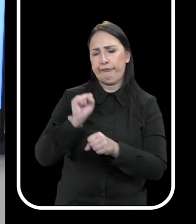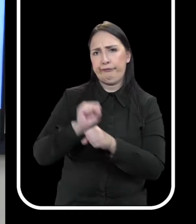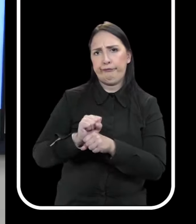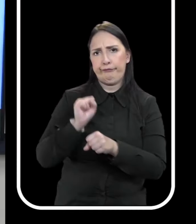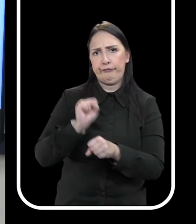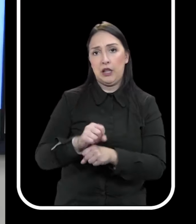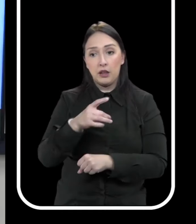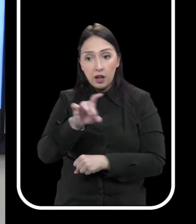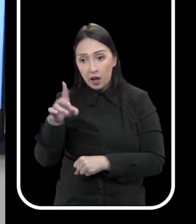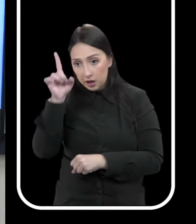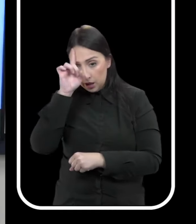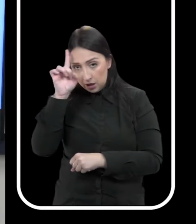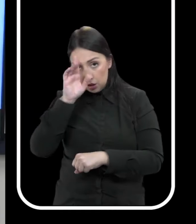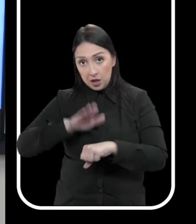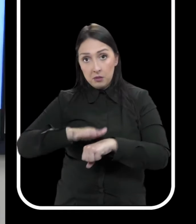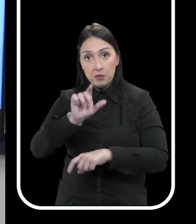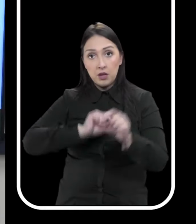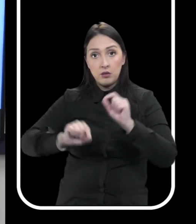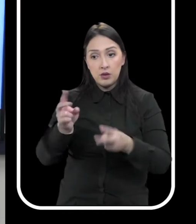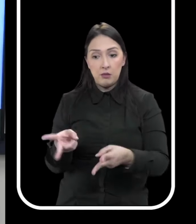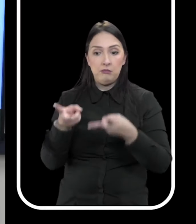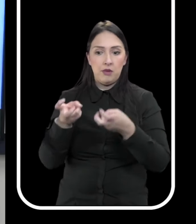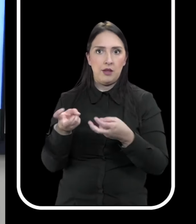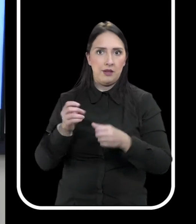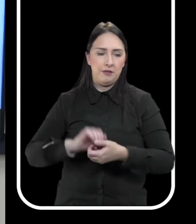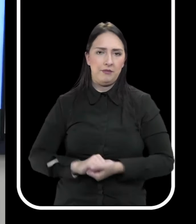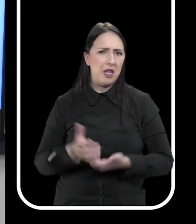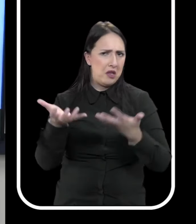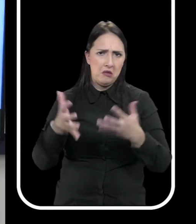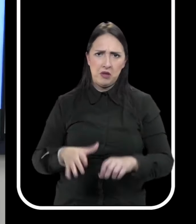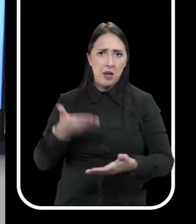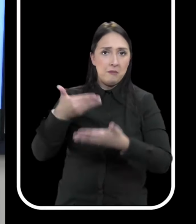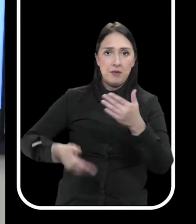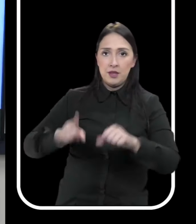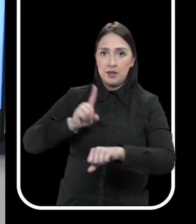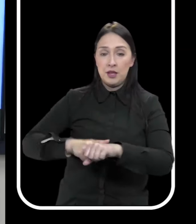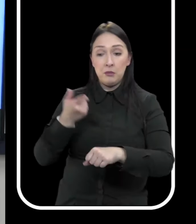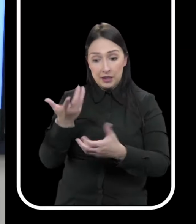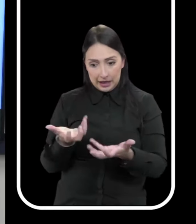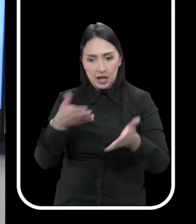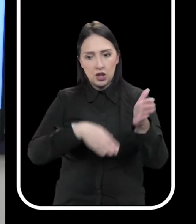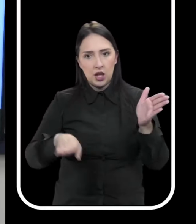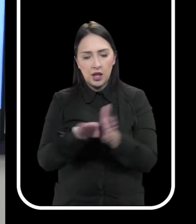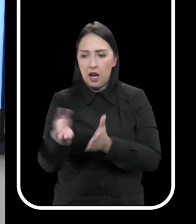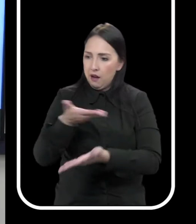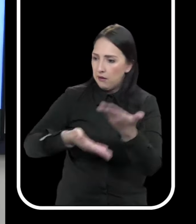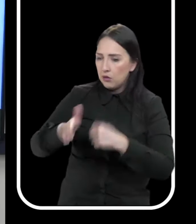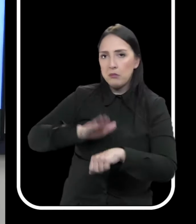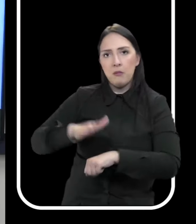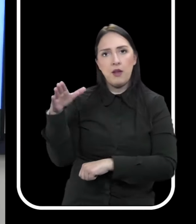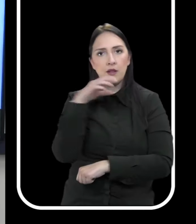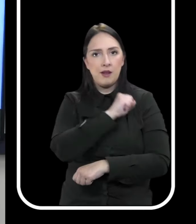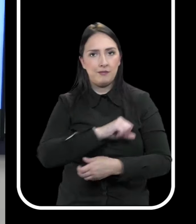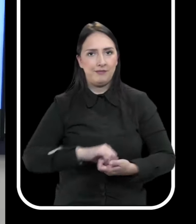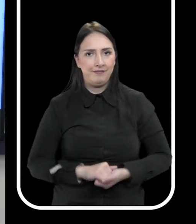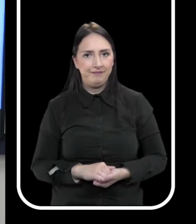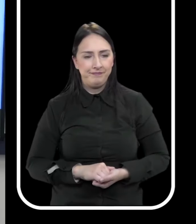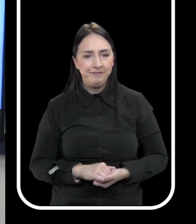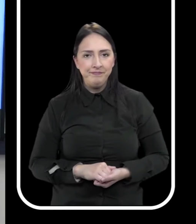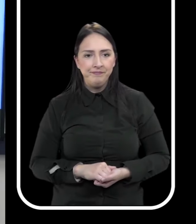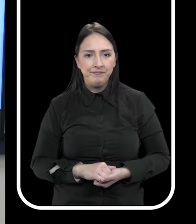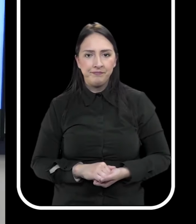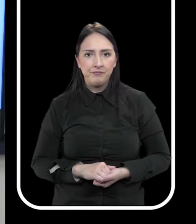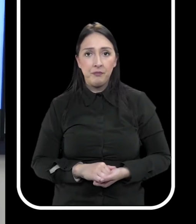E cada dia que passa, isso é mais perceptível ainda. Ele não quer perder tempo, ele quer chegar a ser atendido o mais rápido